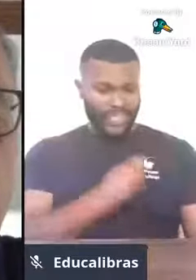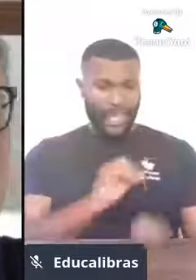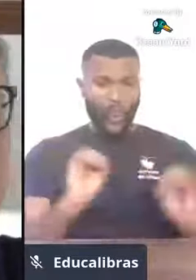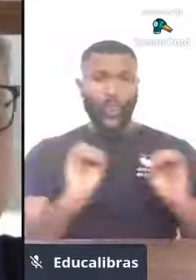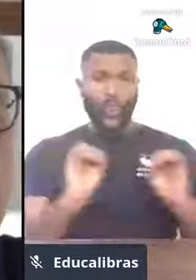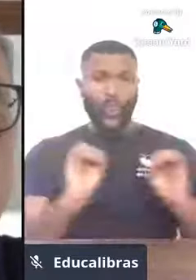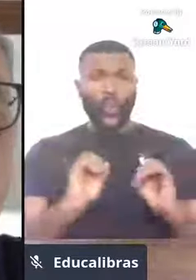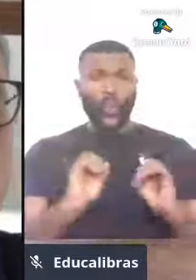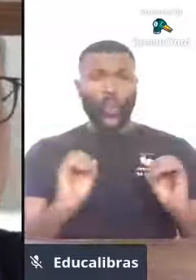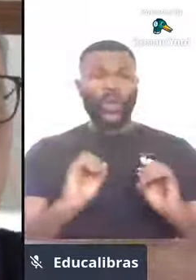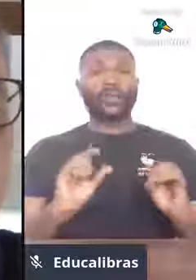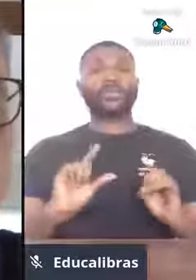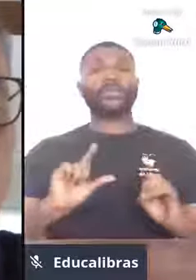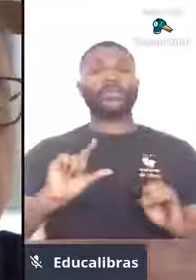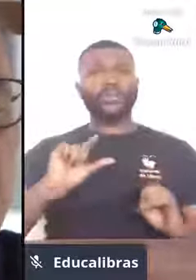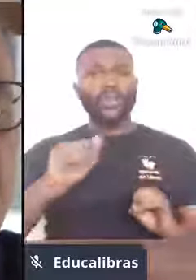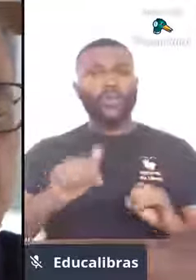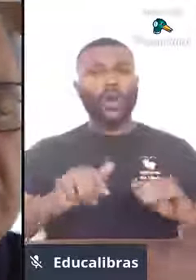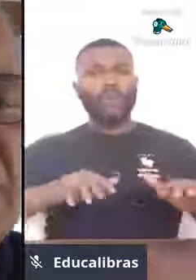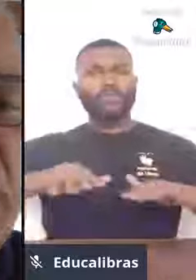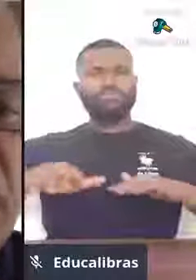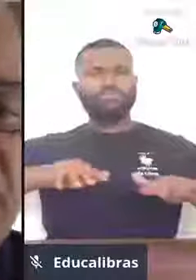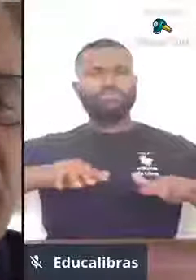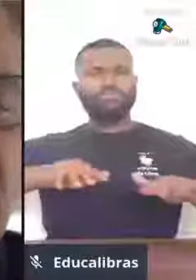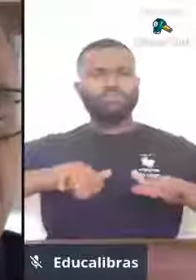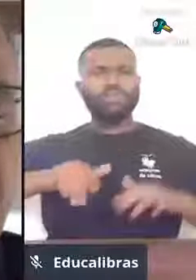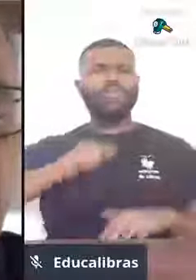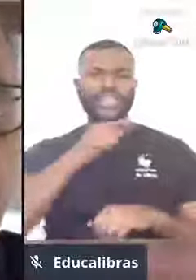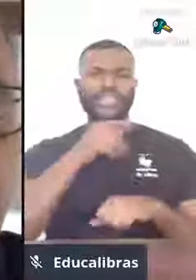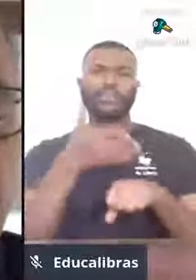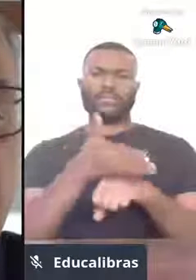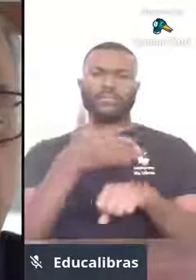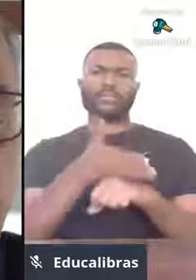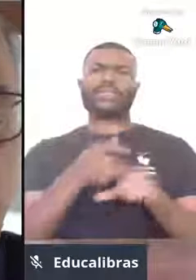de todo esse movimento do qual você já participa também há